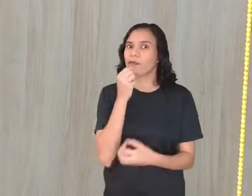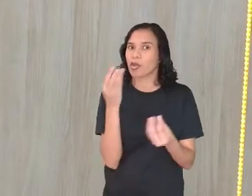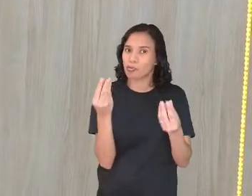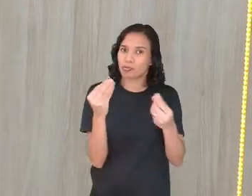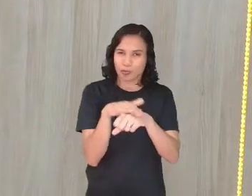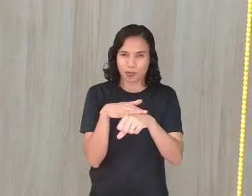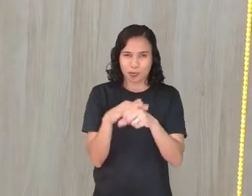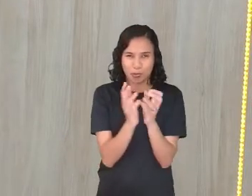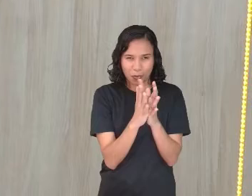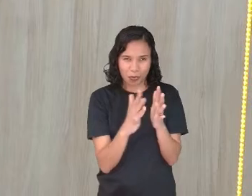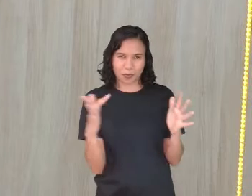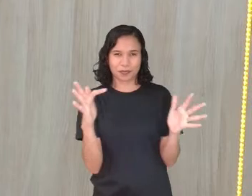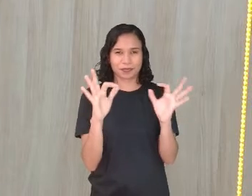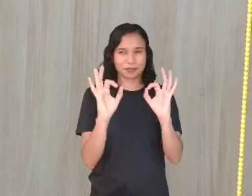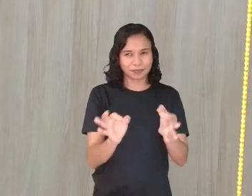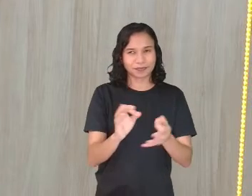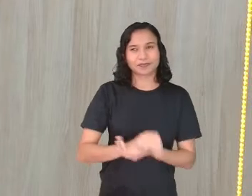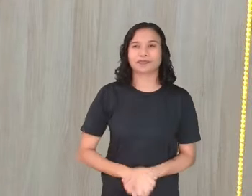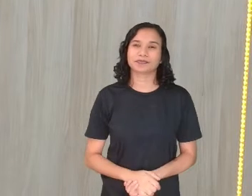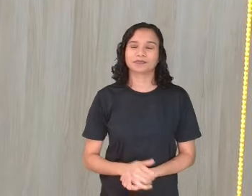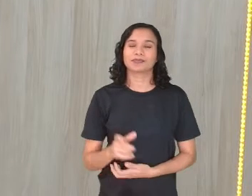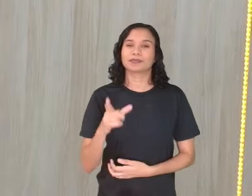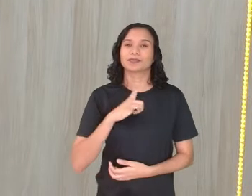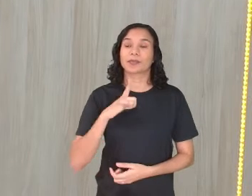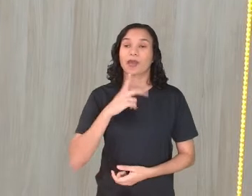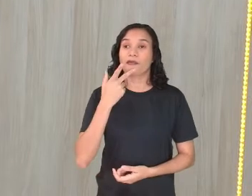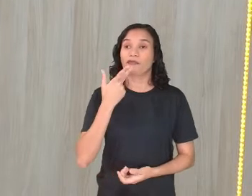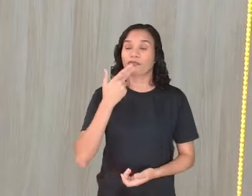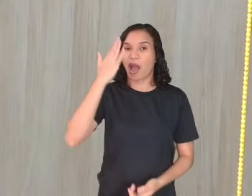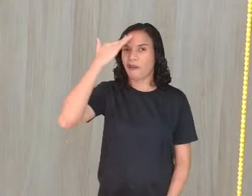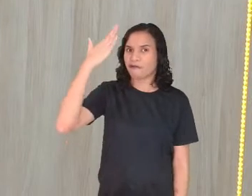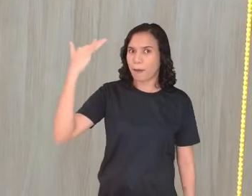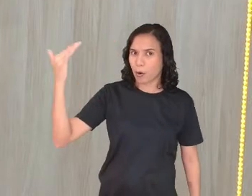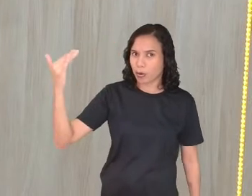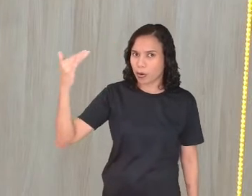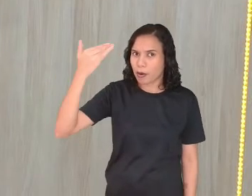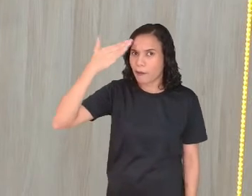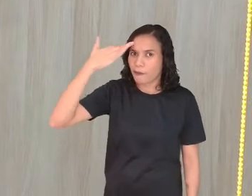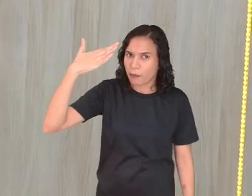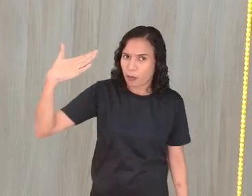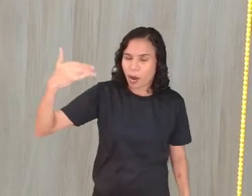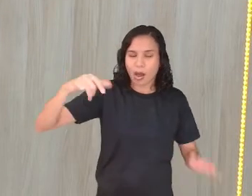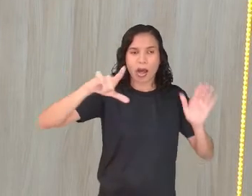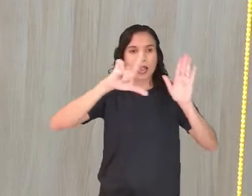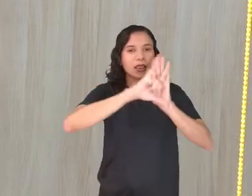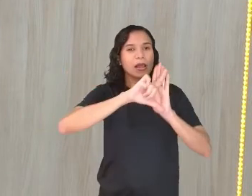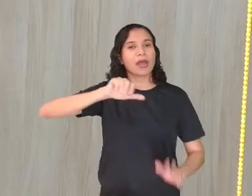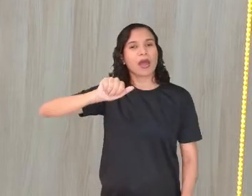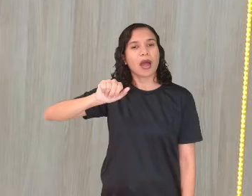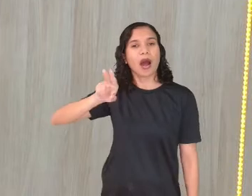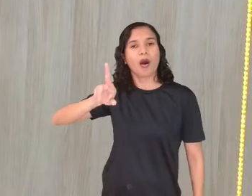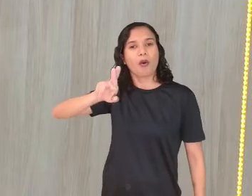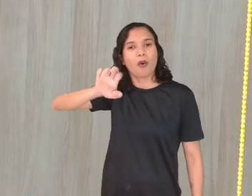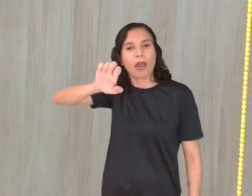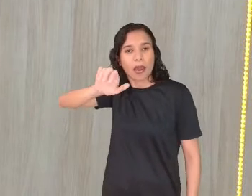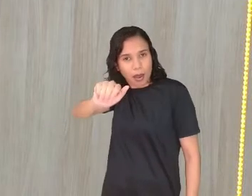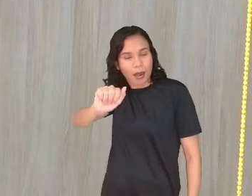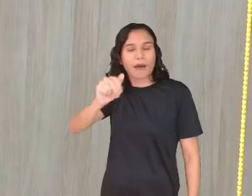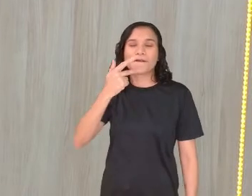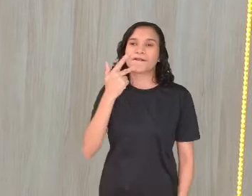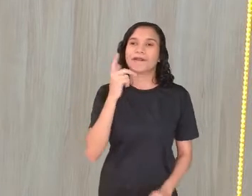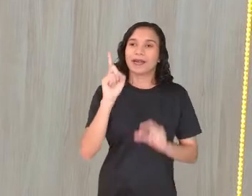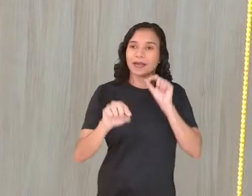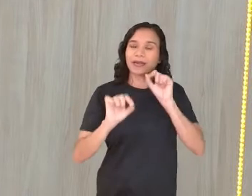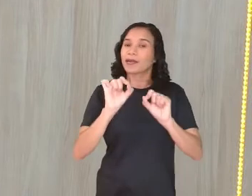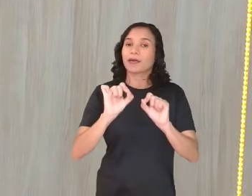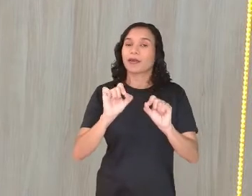pela frente, certo? A gente vai falar da famosa, né, Lei Áurea, que vamos dizer assim, a gente vai falar